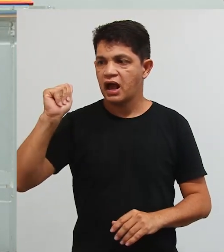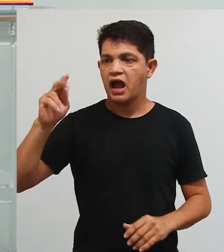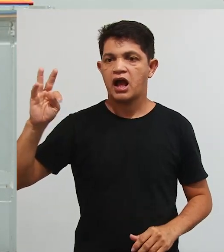livros do Edgar Morin, tem outros também, além dos 7 saberes, tem A Cabeça Bem Feita, tem